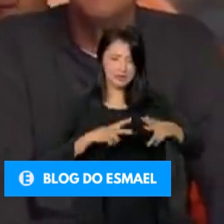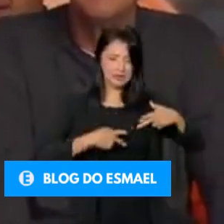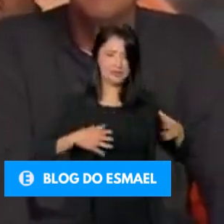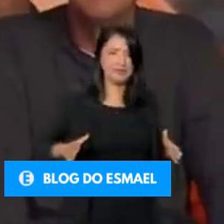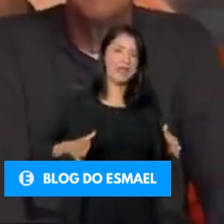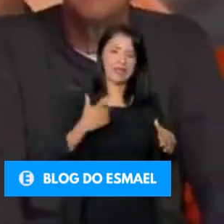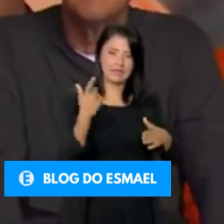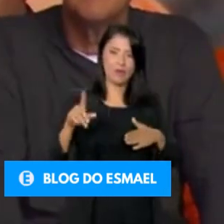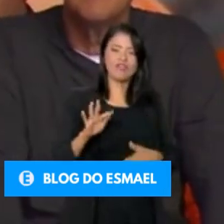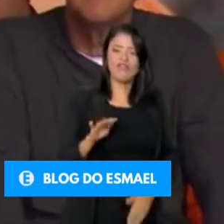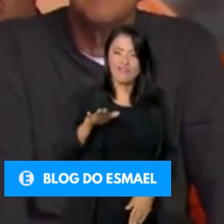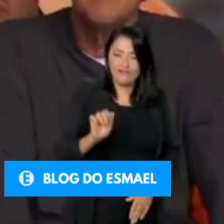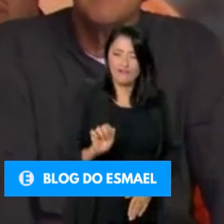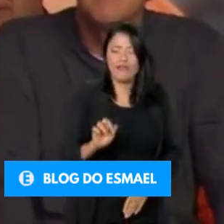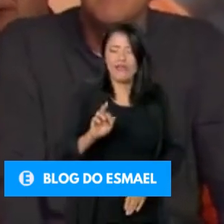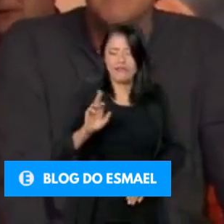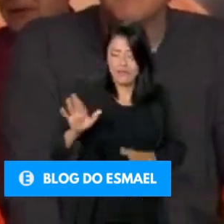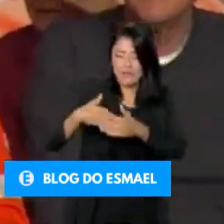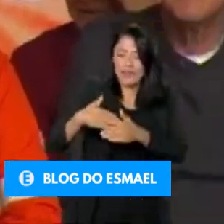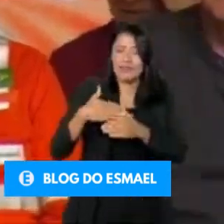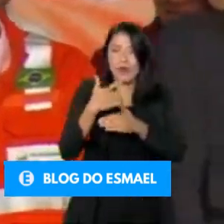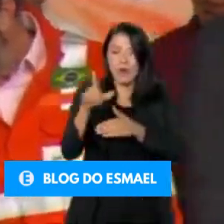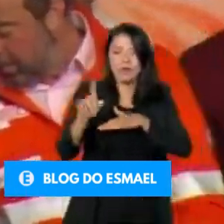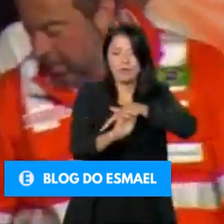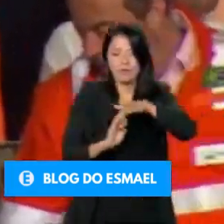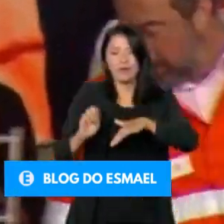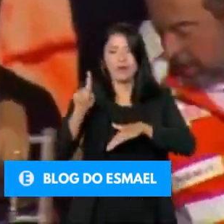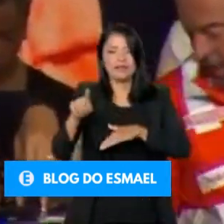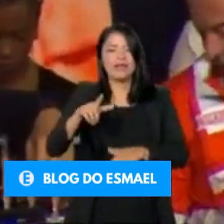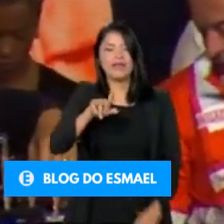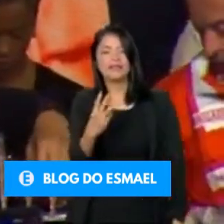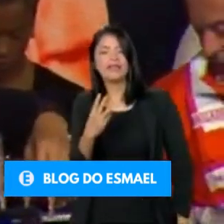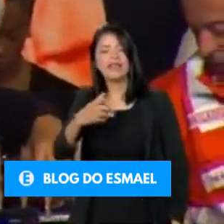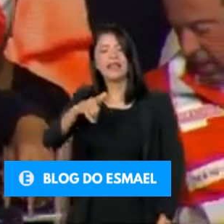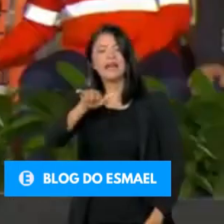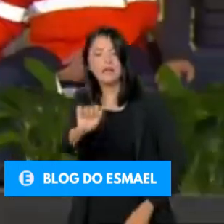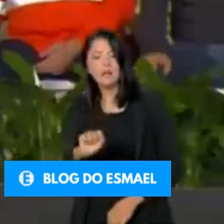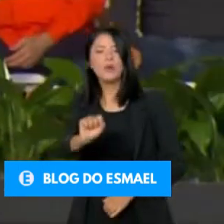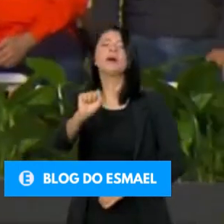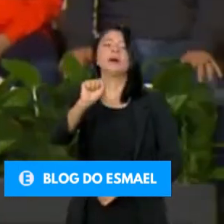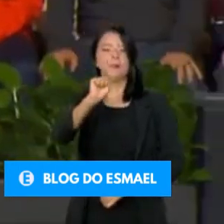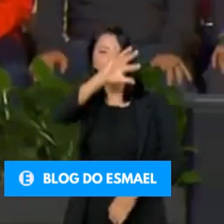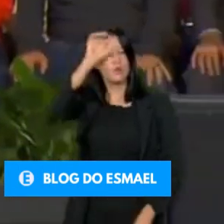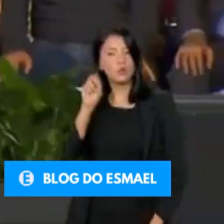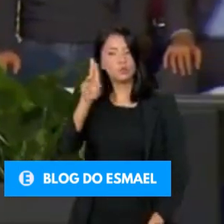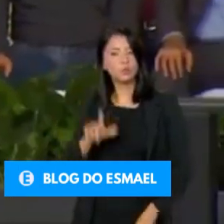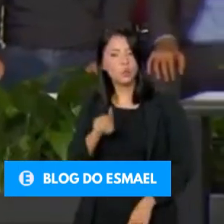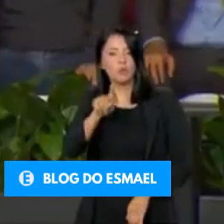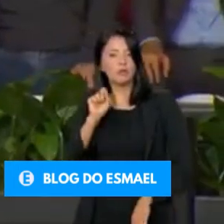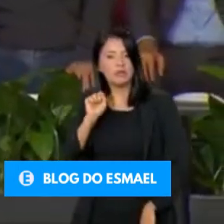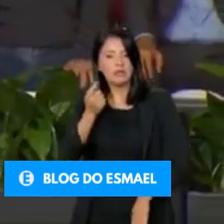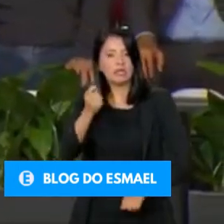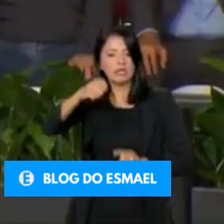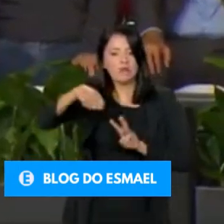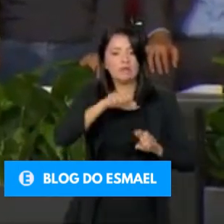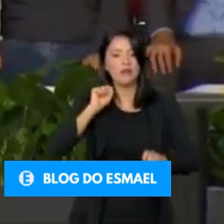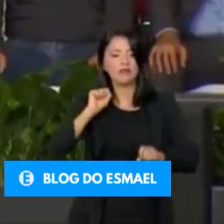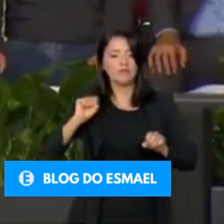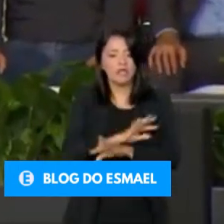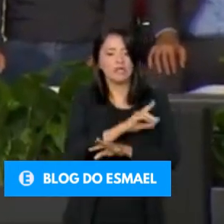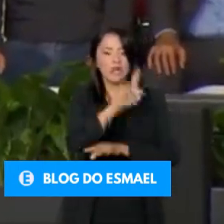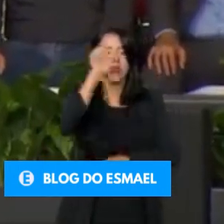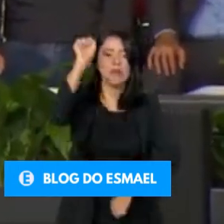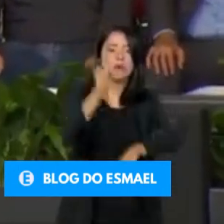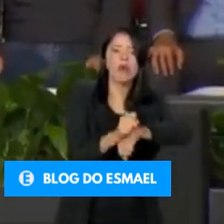Nós estávamos com 15% para terminar uma empresa em Três Lagoas, no Mato Grosso do Sul. Simplesmente eles pararam. Simplesmente